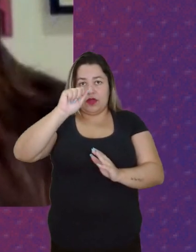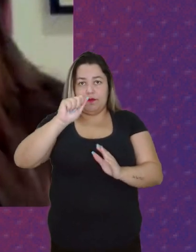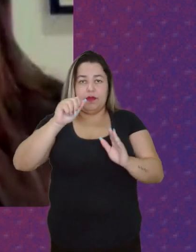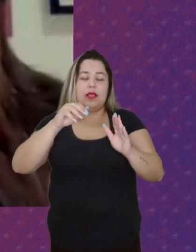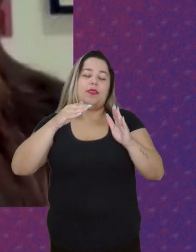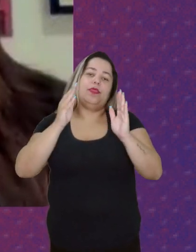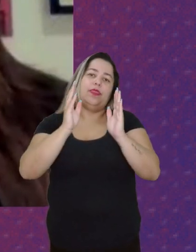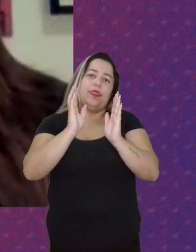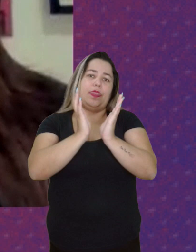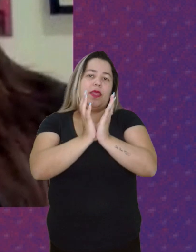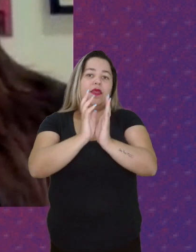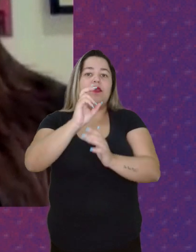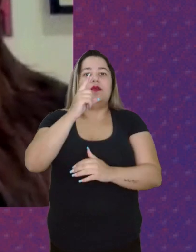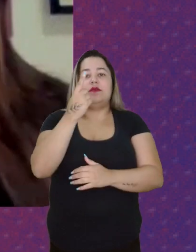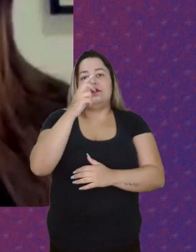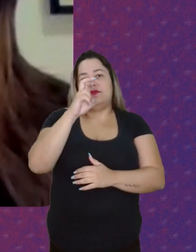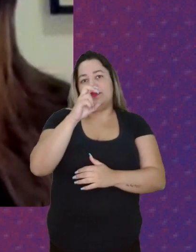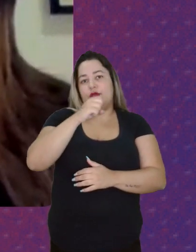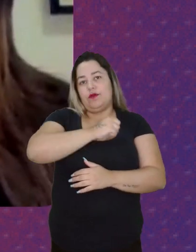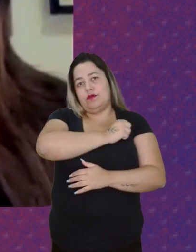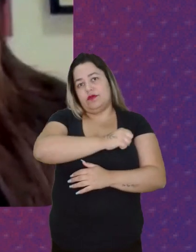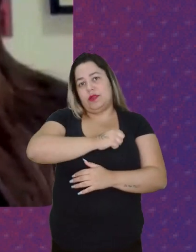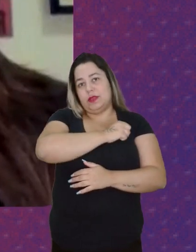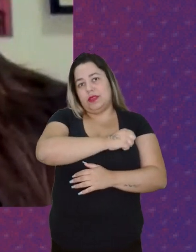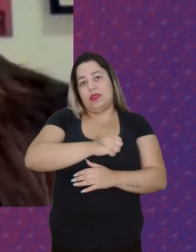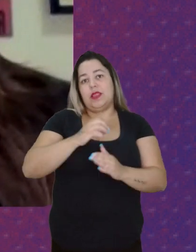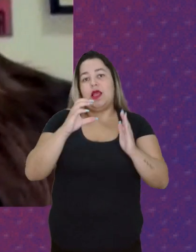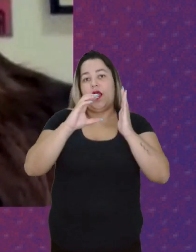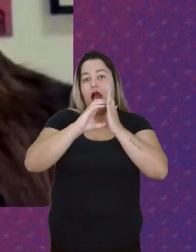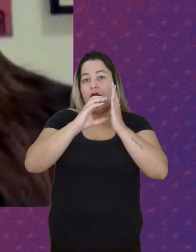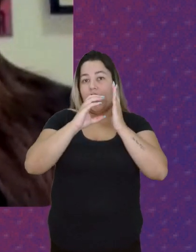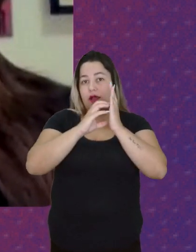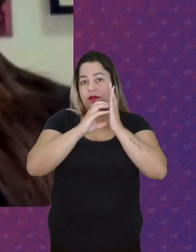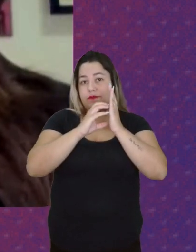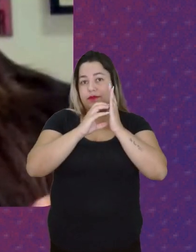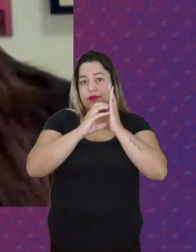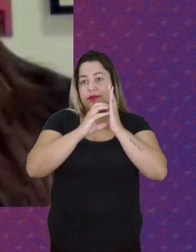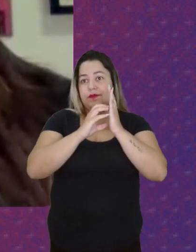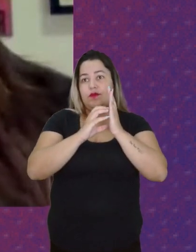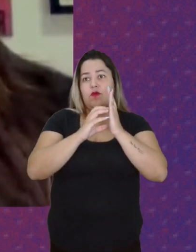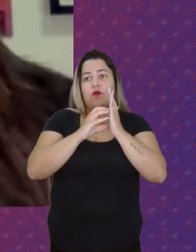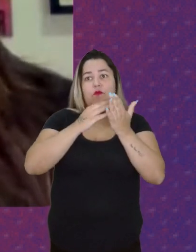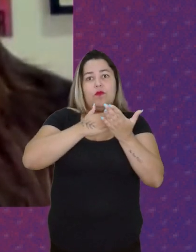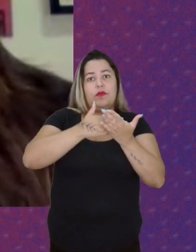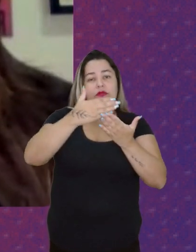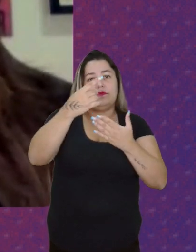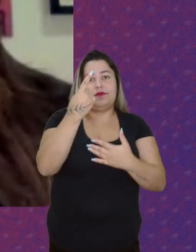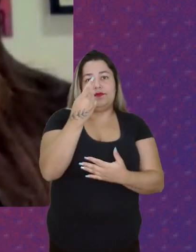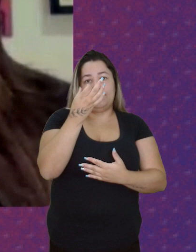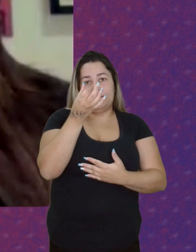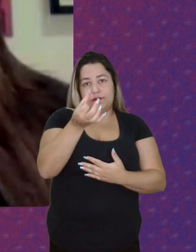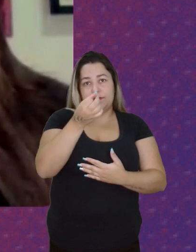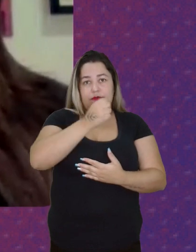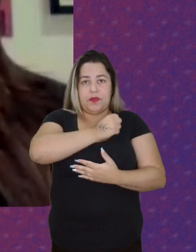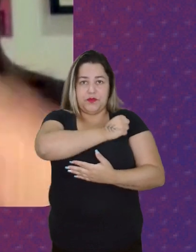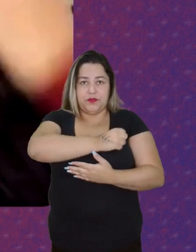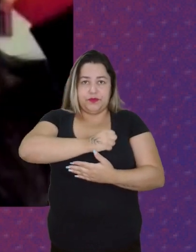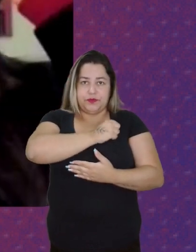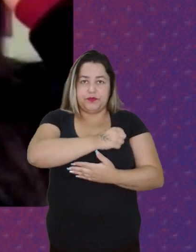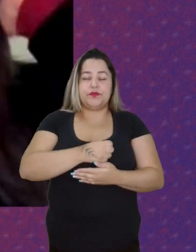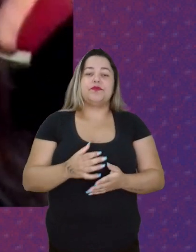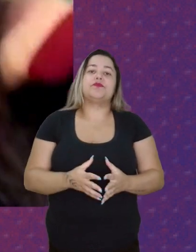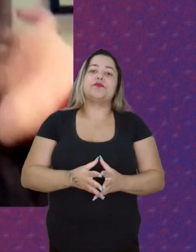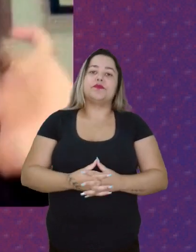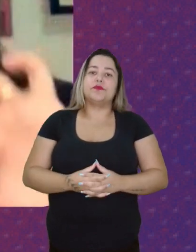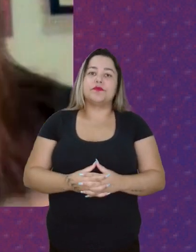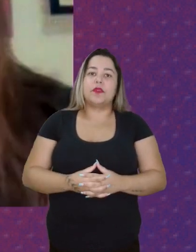a propaganda, a campanha mesmo começa, propriamente dita, a gente considera que começa a partir do dia 16 de agosto. E aí, né,